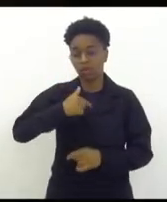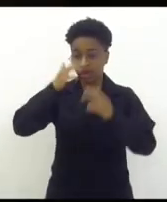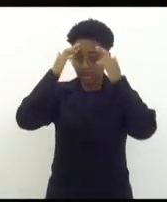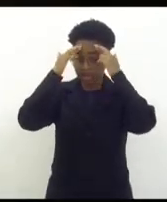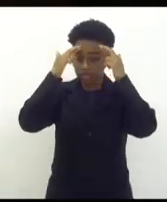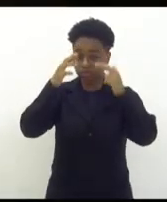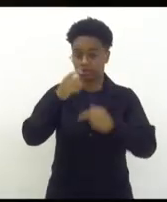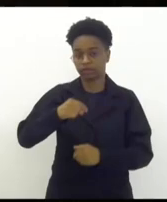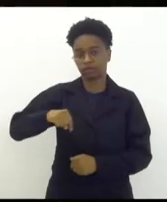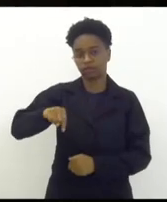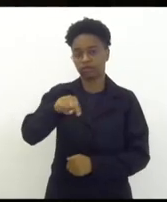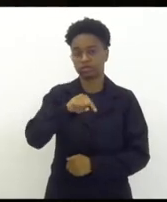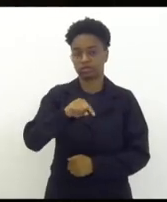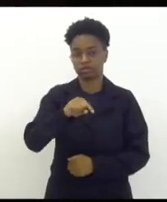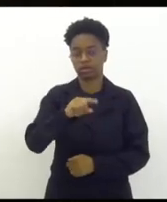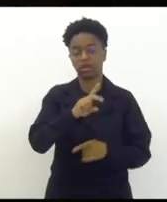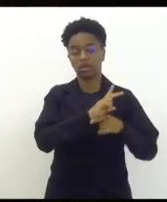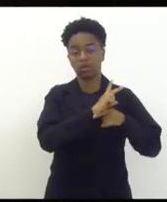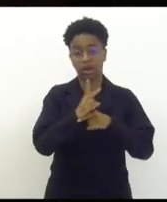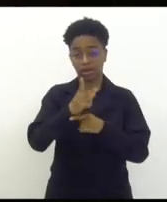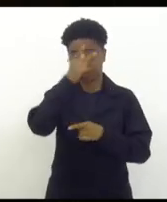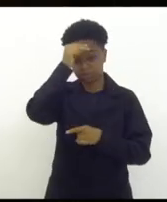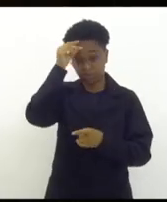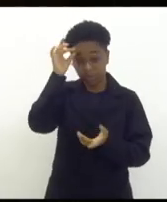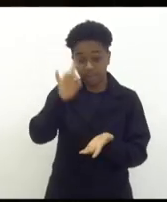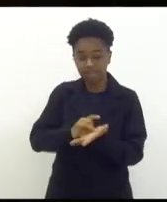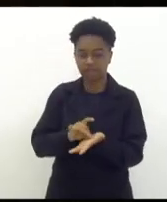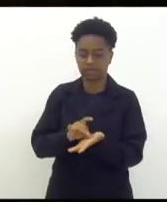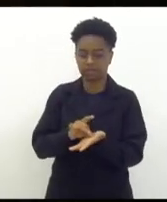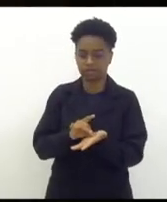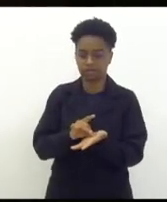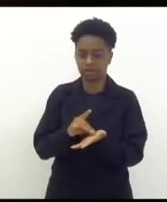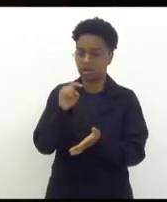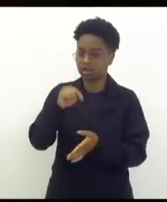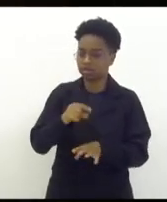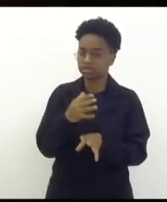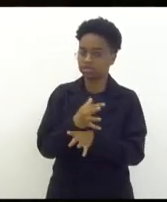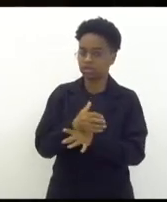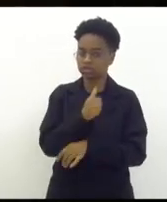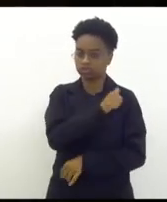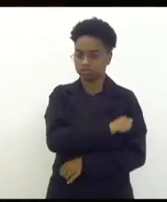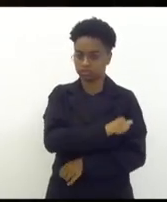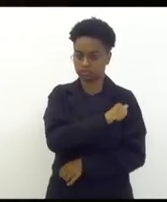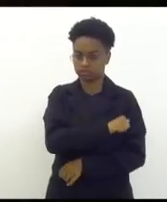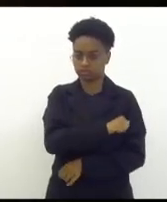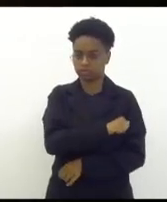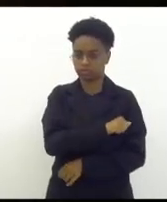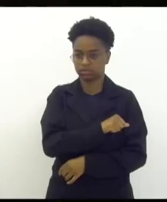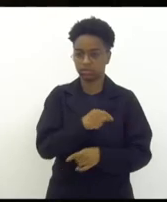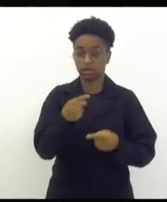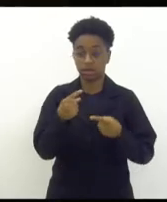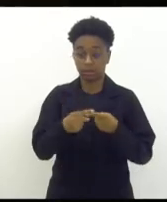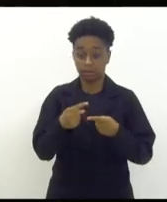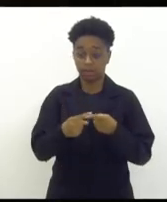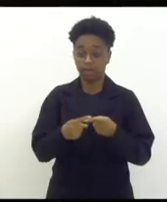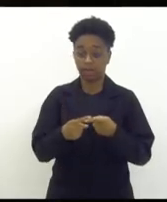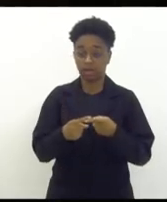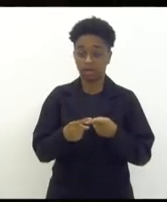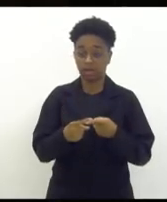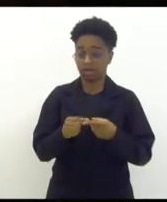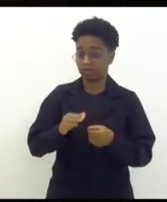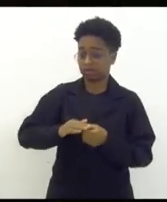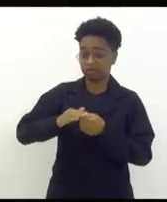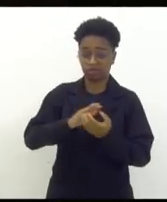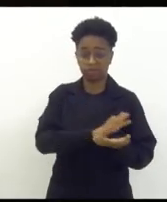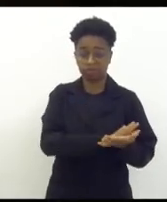você guarda municipal de verdade da cidade do Rio de Janeiro que é achincalhada por esse